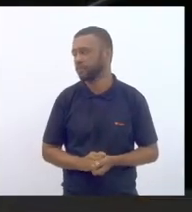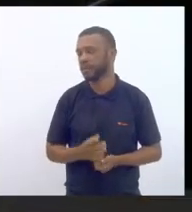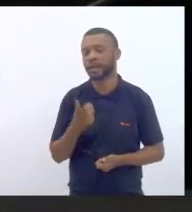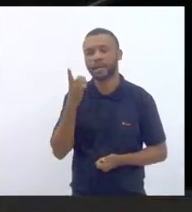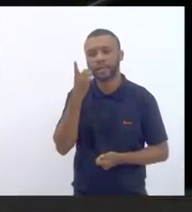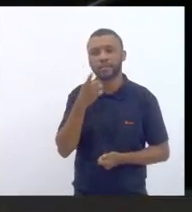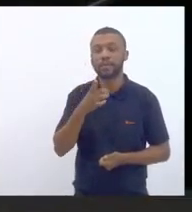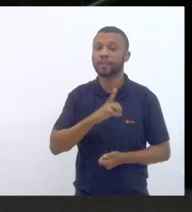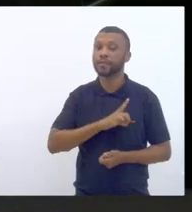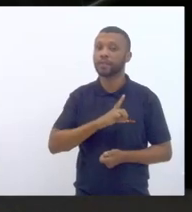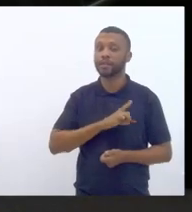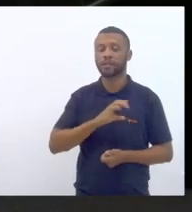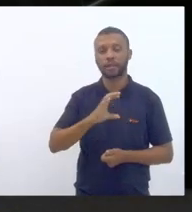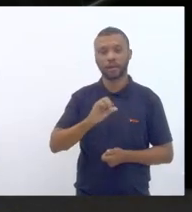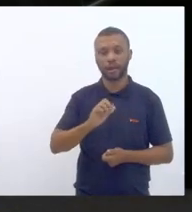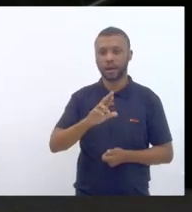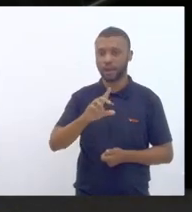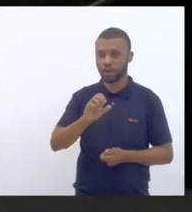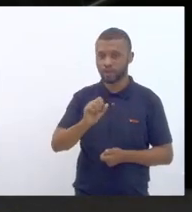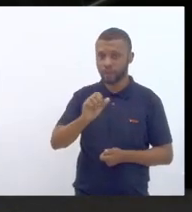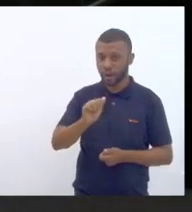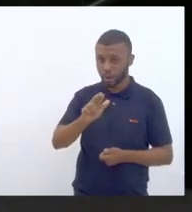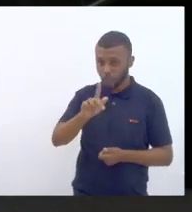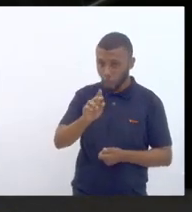Deputado delegado Carlos Augusto.